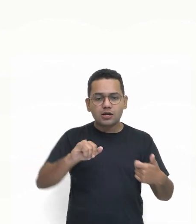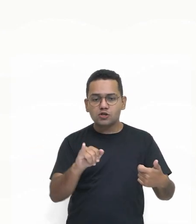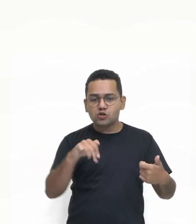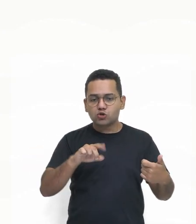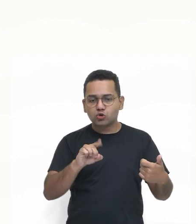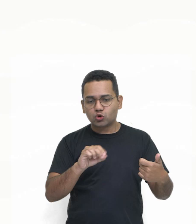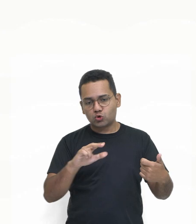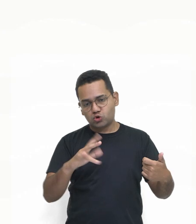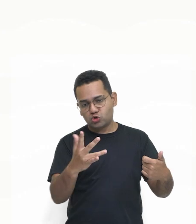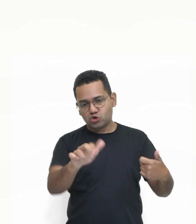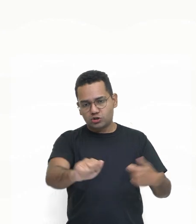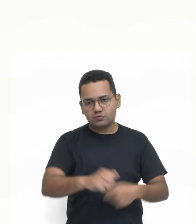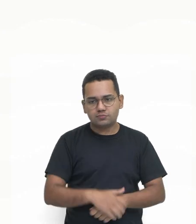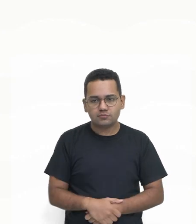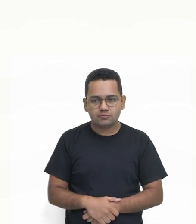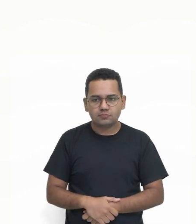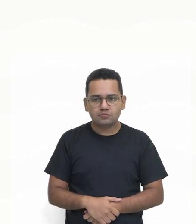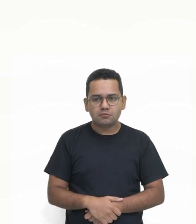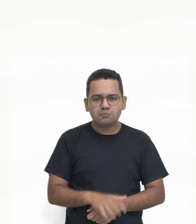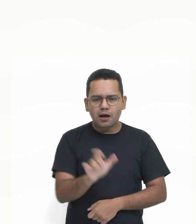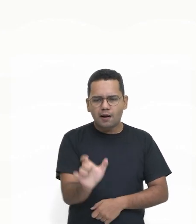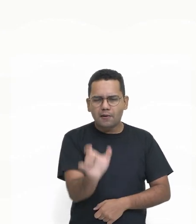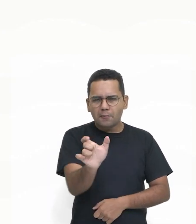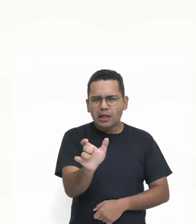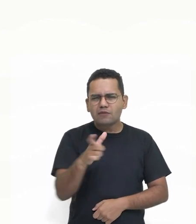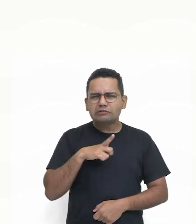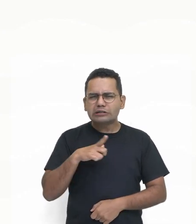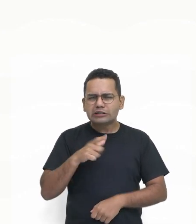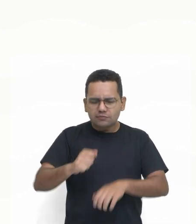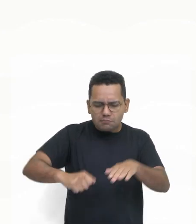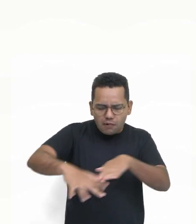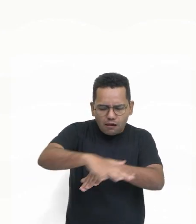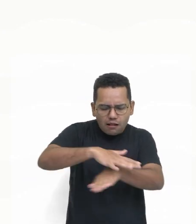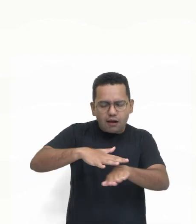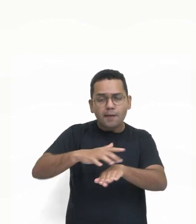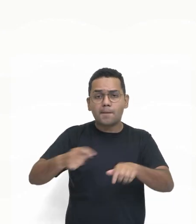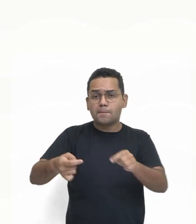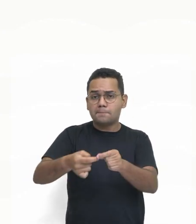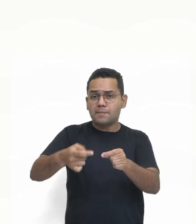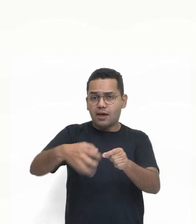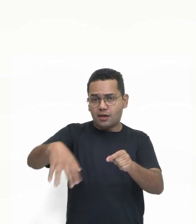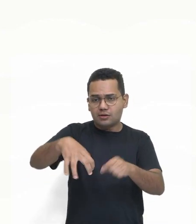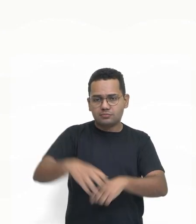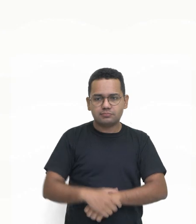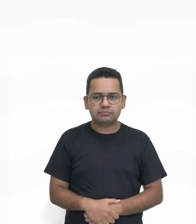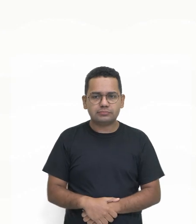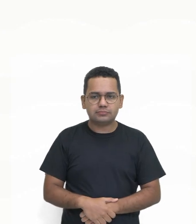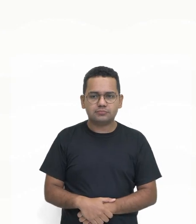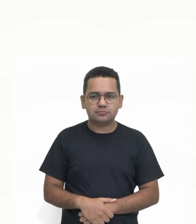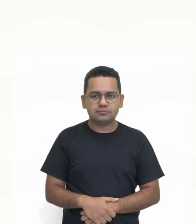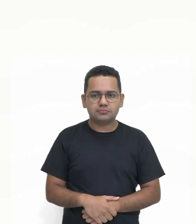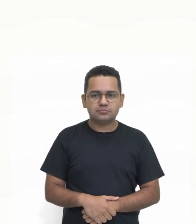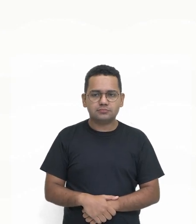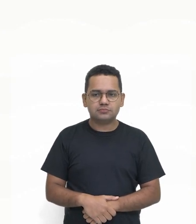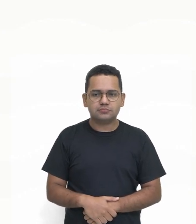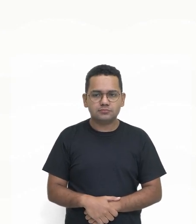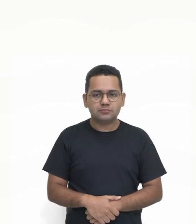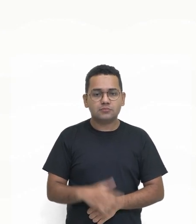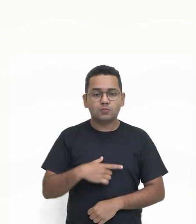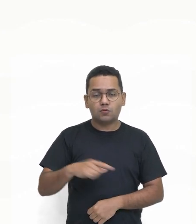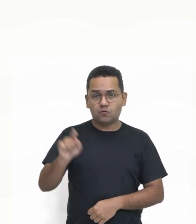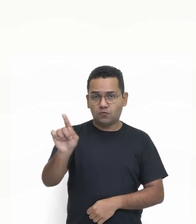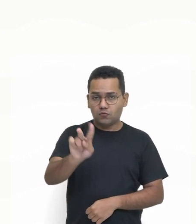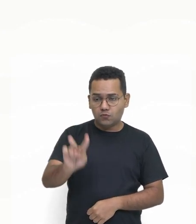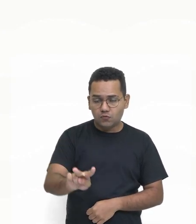Indochina. Indochina é o nome dado à península em que o Vietnã está inserido. Junto com a Indochina, na Indochina nós temos o